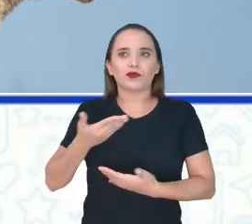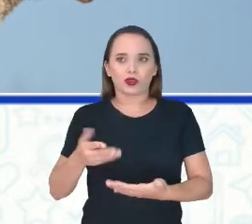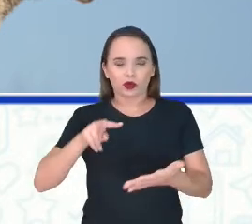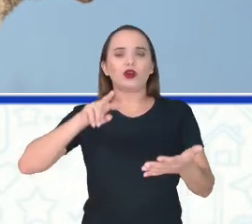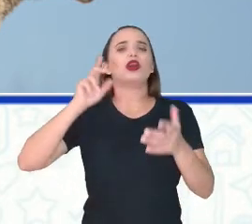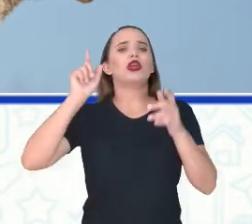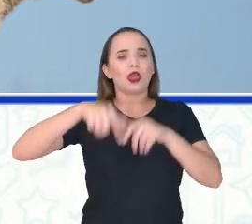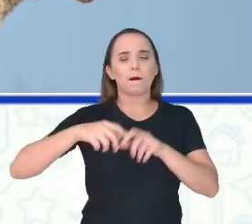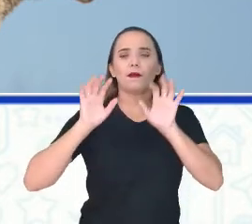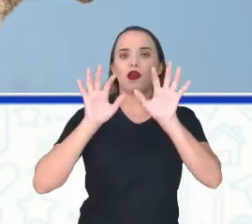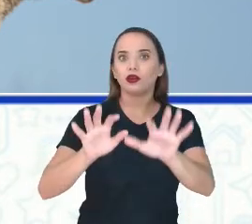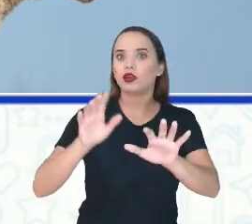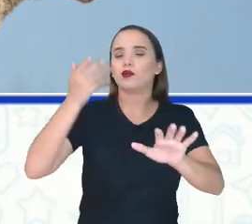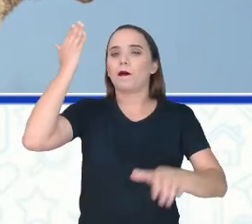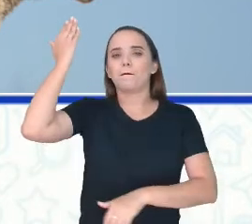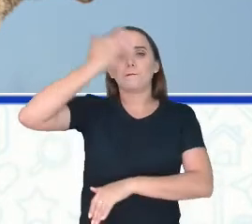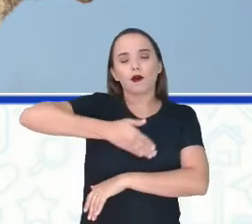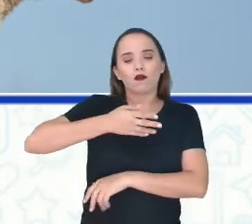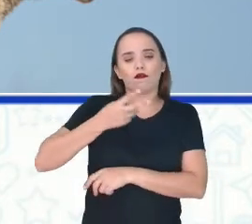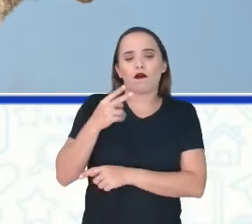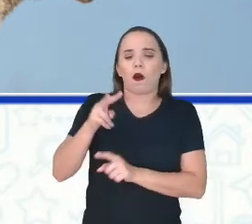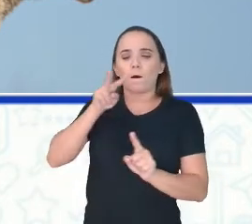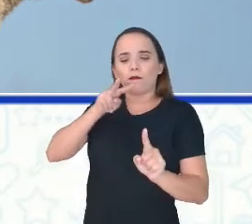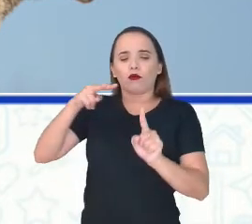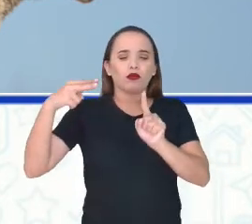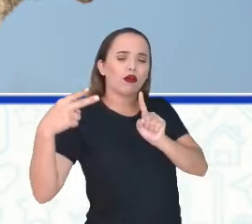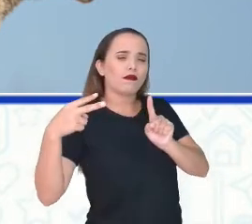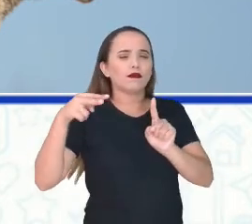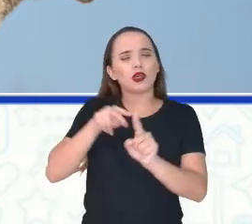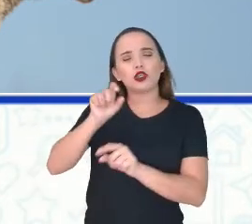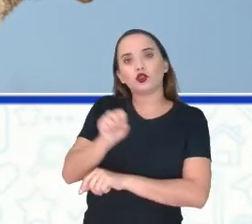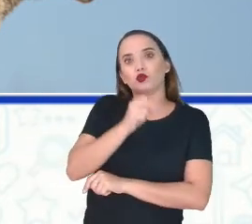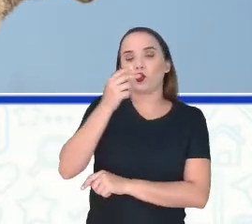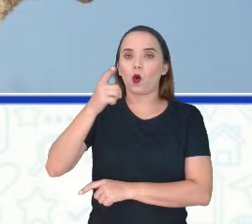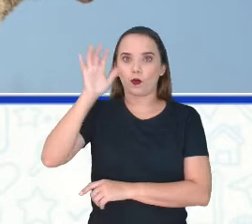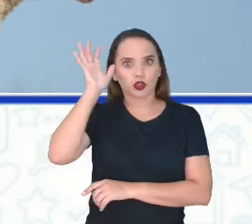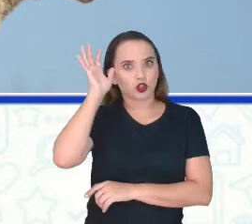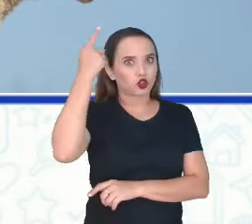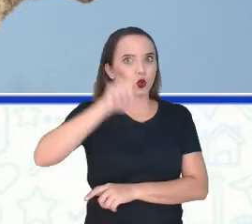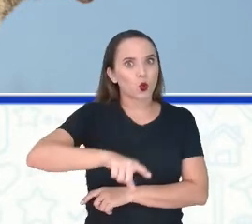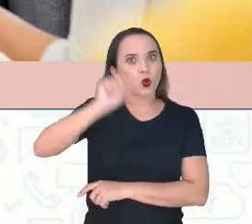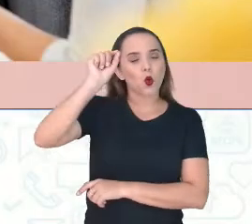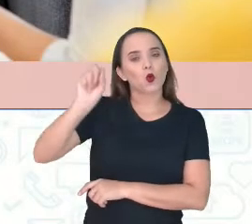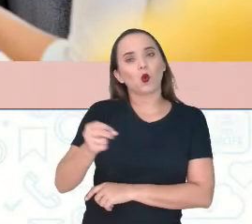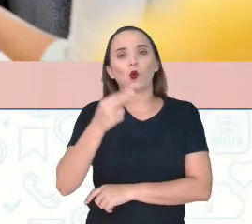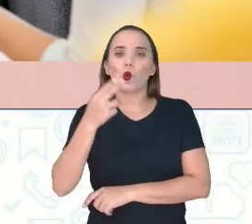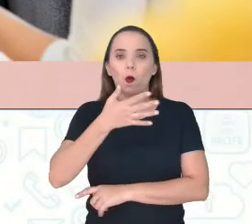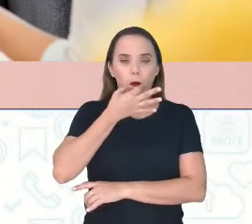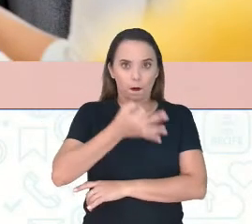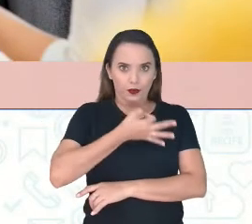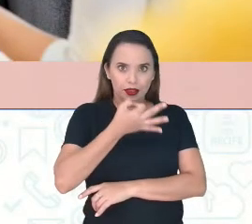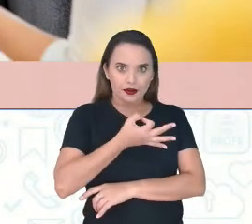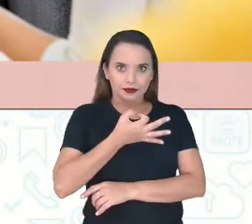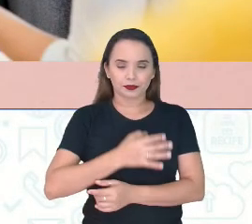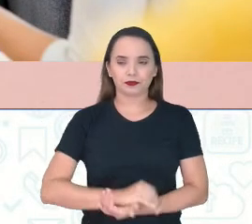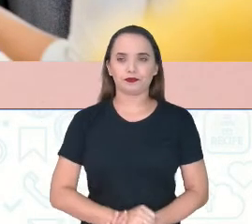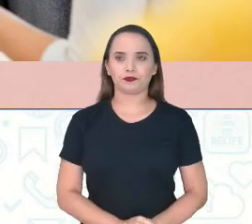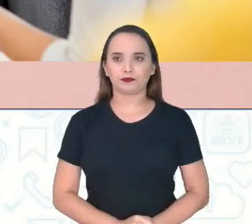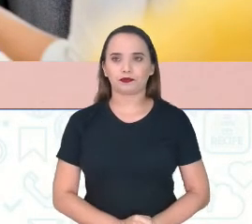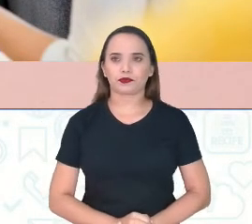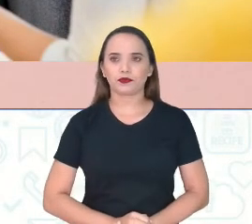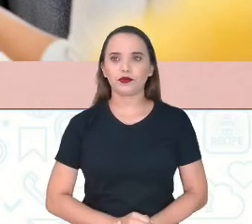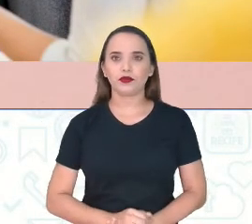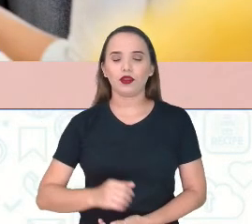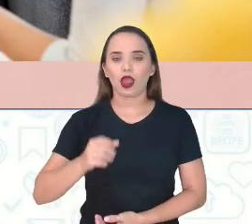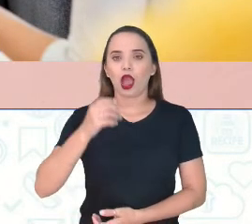como um ponto de vista, uma decisão ou uma opinião. Tá certo? Então, ó, a